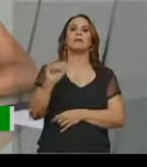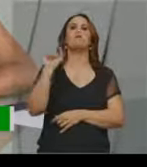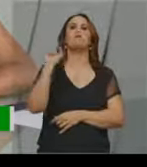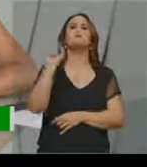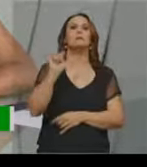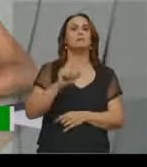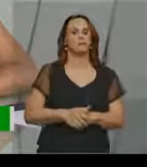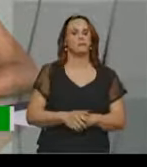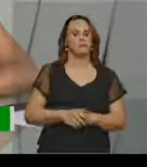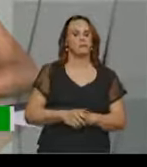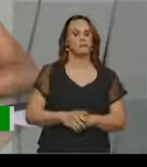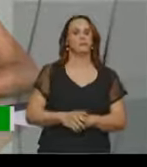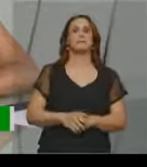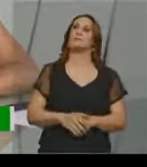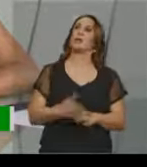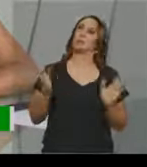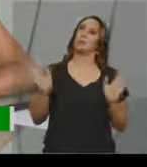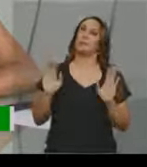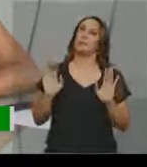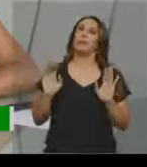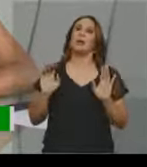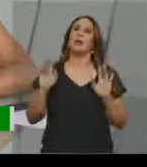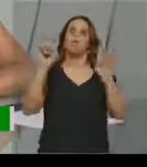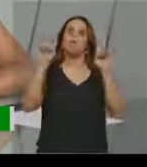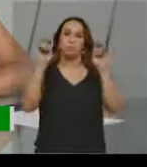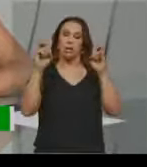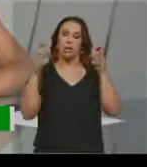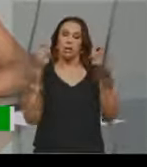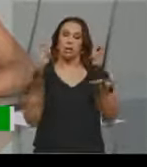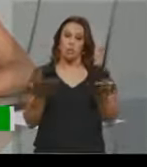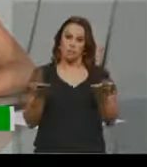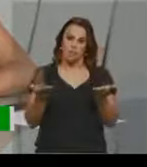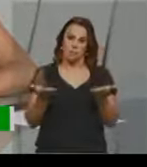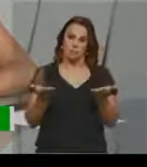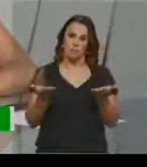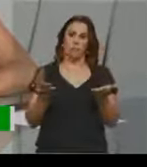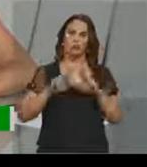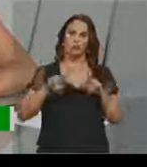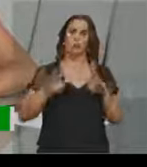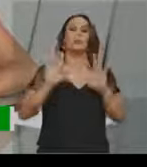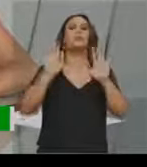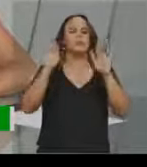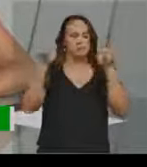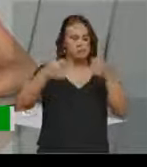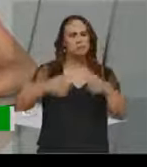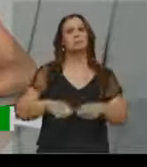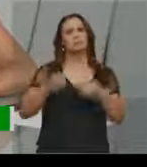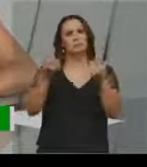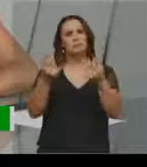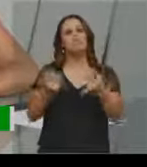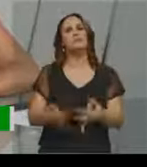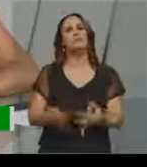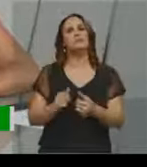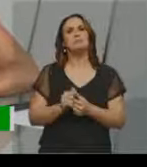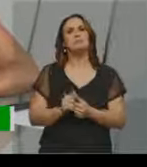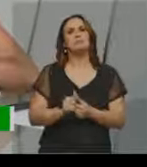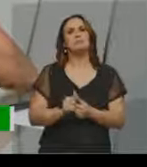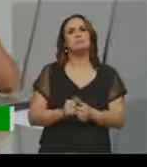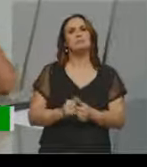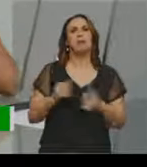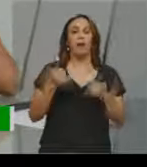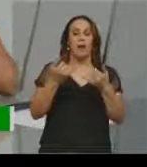trabalhar isso porque tem um pouquinho a ver com tecnologia, né? A gente pode entrar ali um pouquinho. Então, energia,